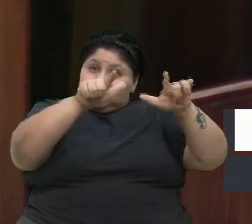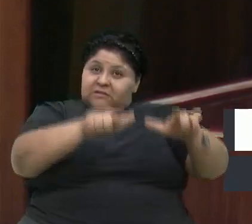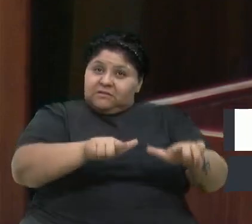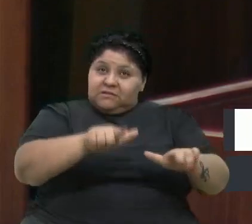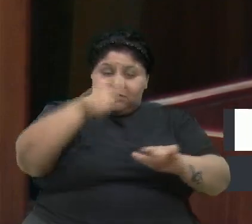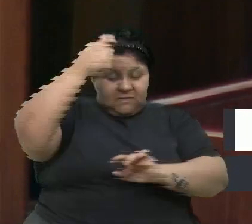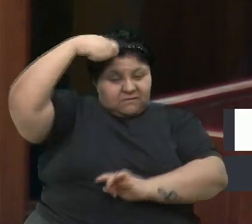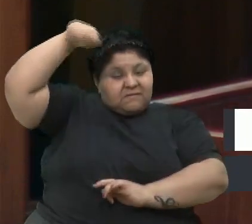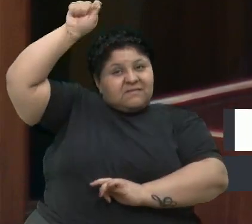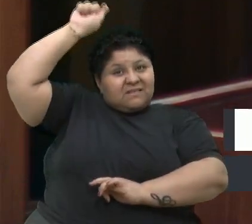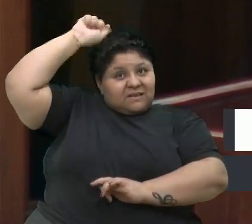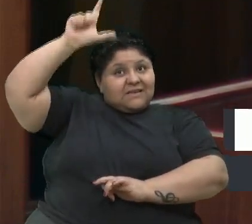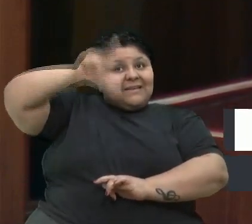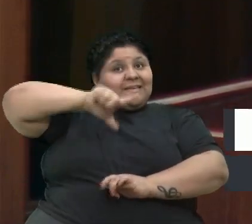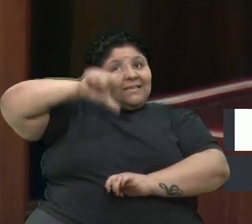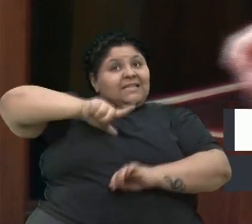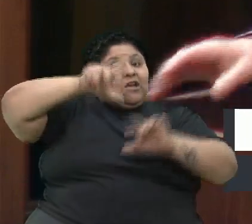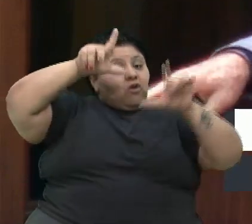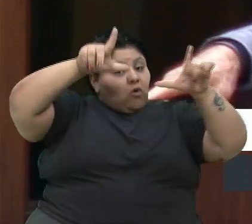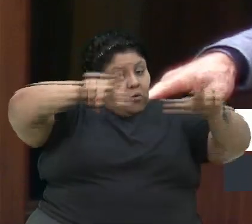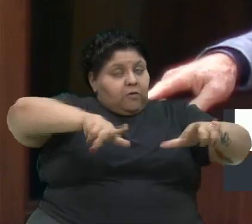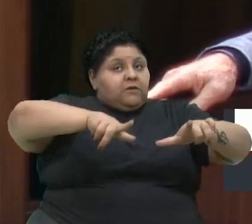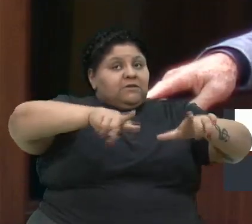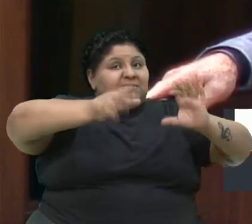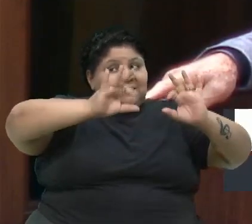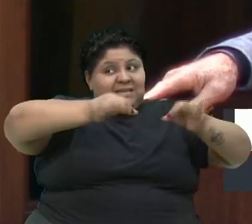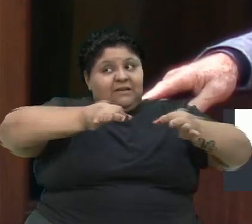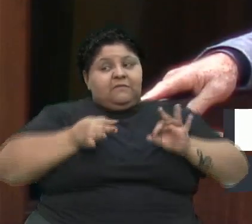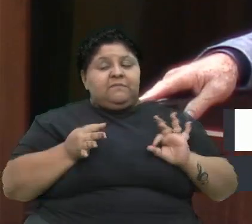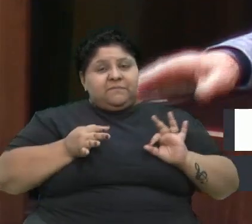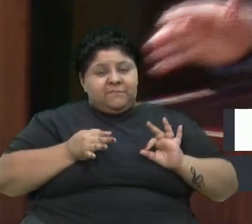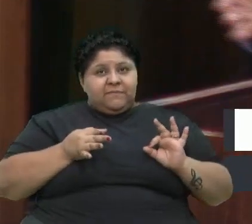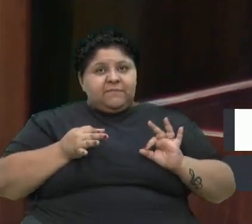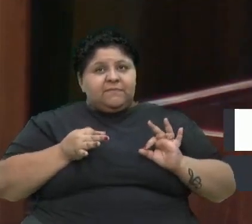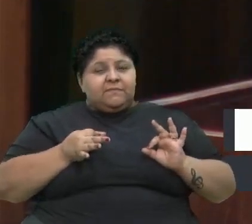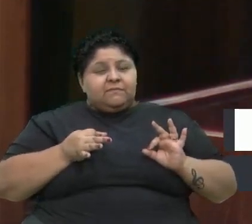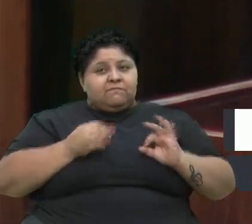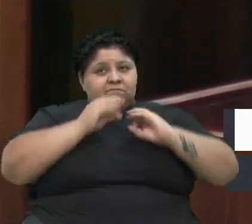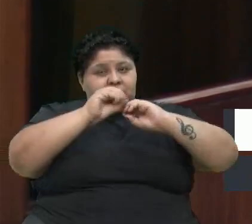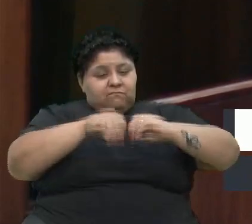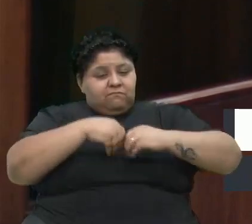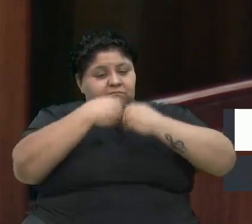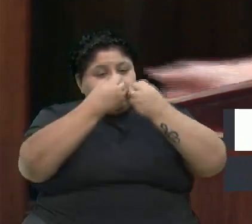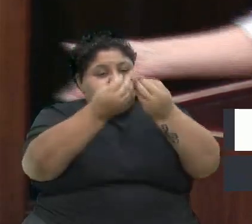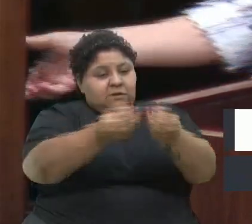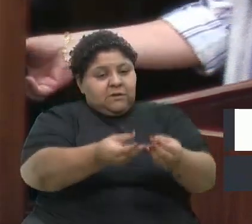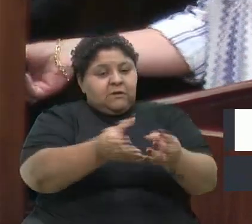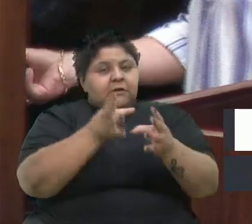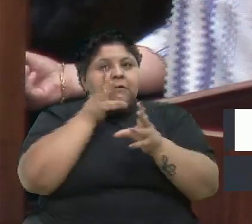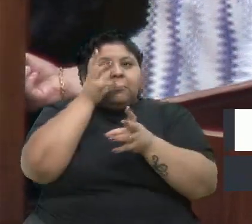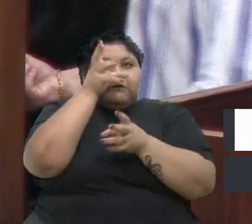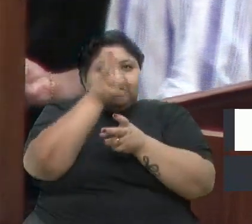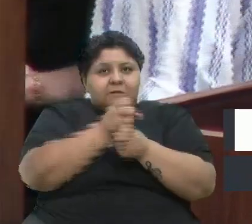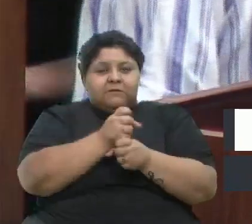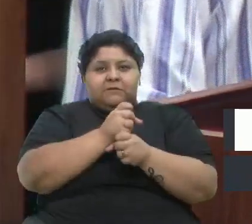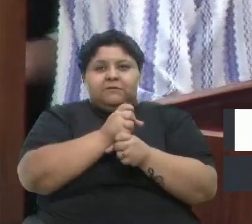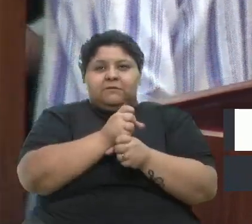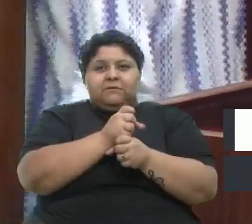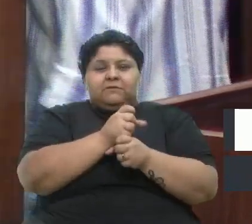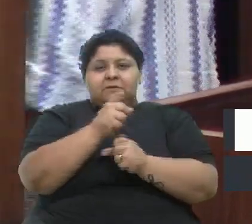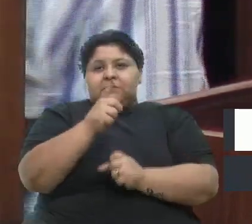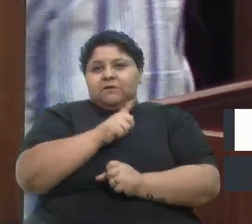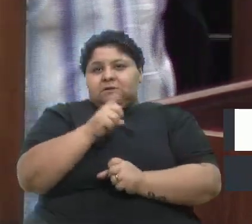UX tem esse ambiente, tem esse local, para oferecer para que esses animais